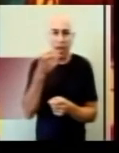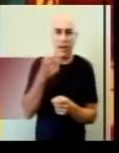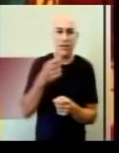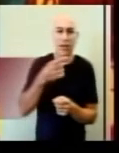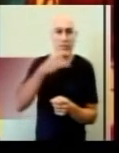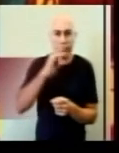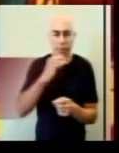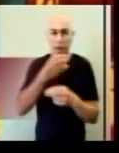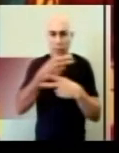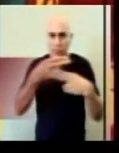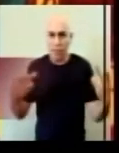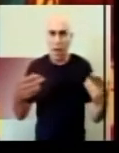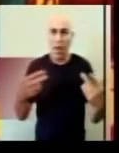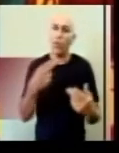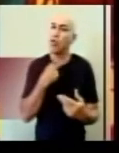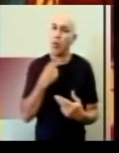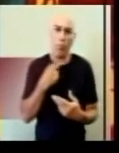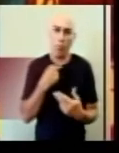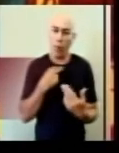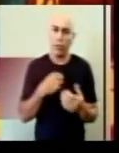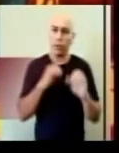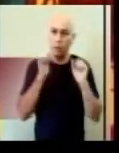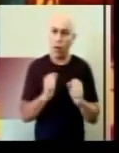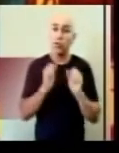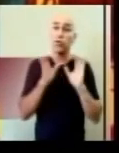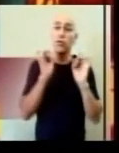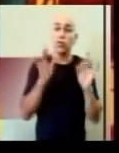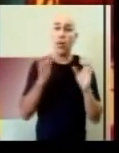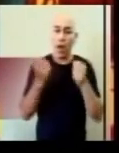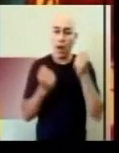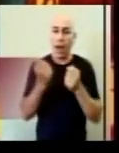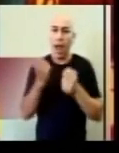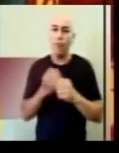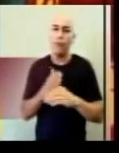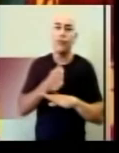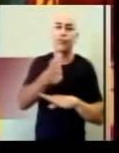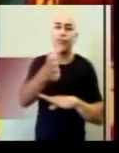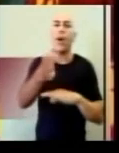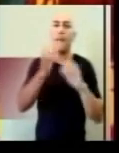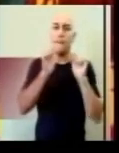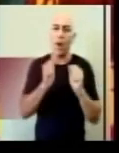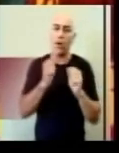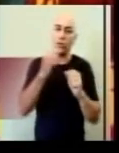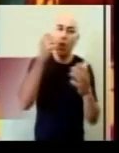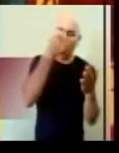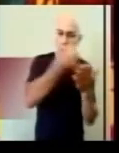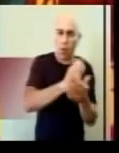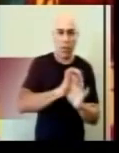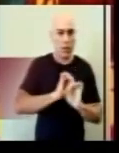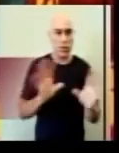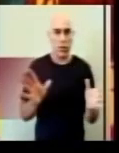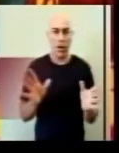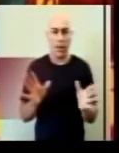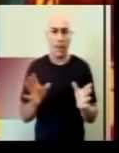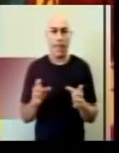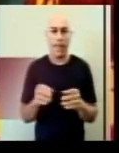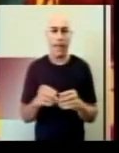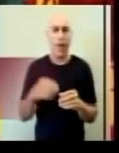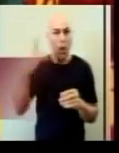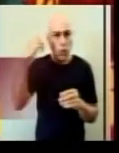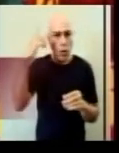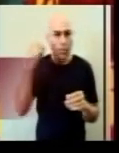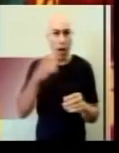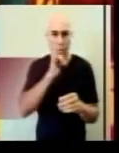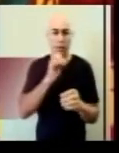ser fornecida pelo sistema de delivery. Tá? As demais bebidas, elas vão poder ser comercializadas